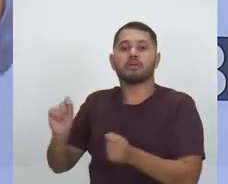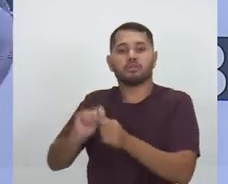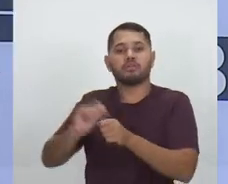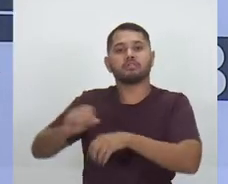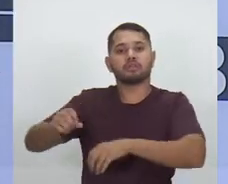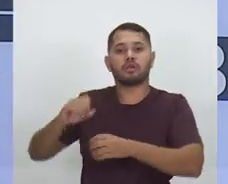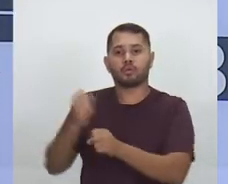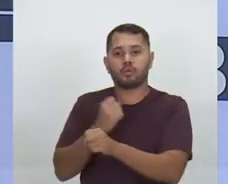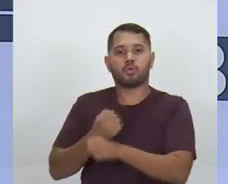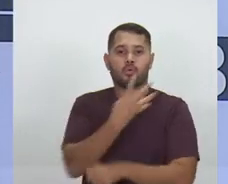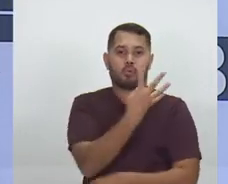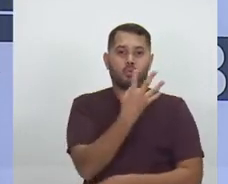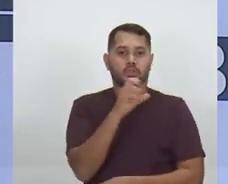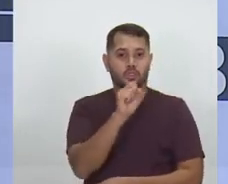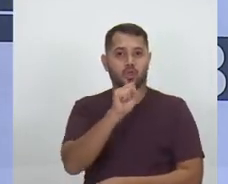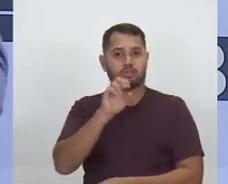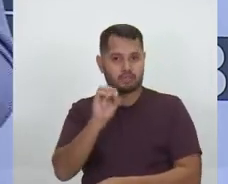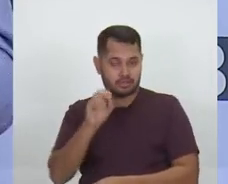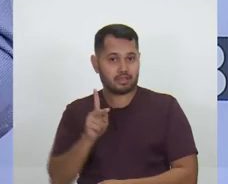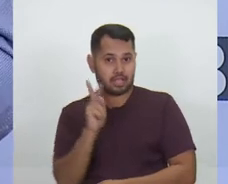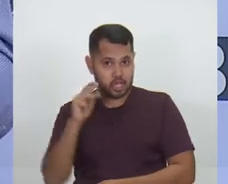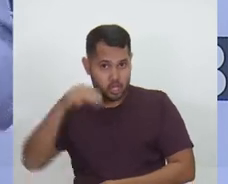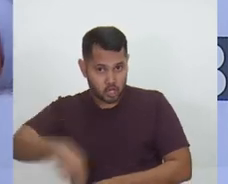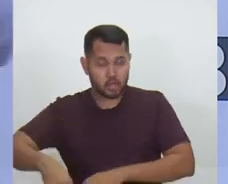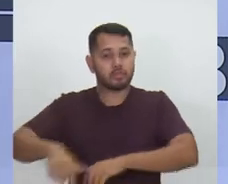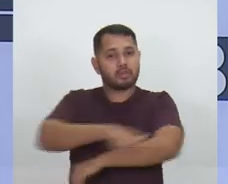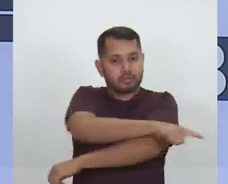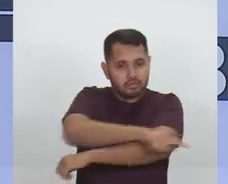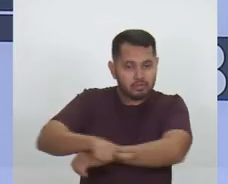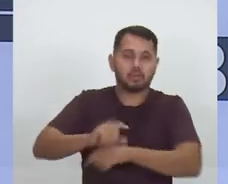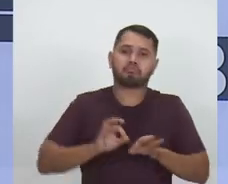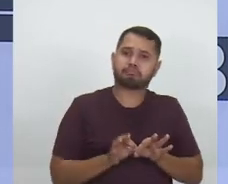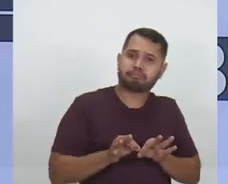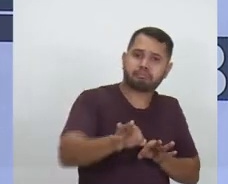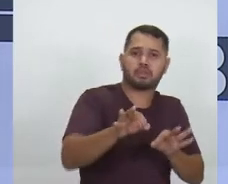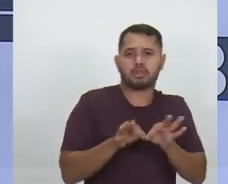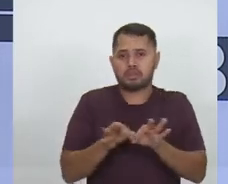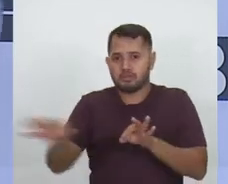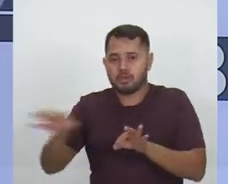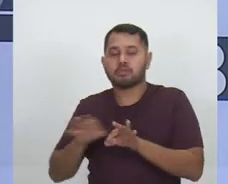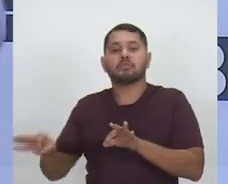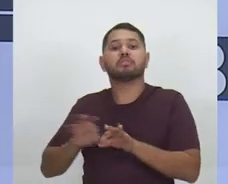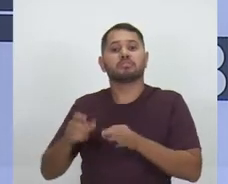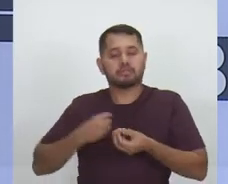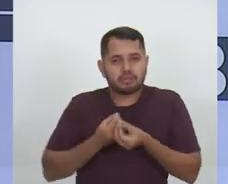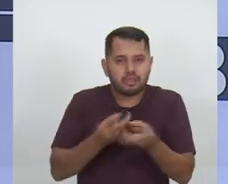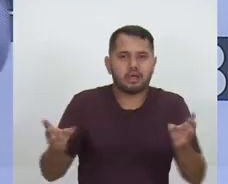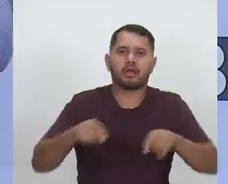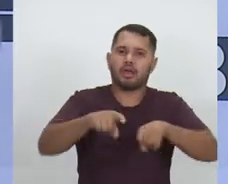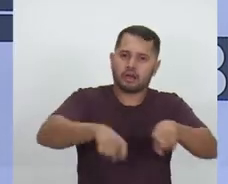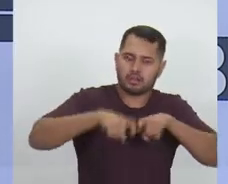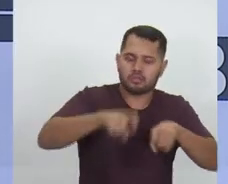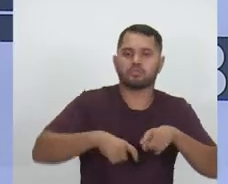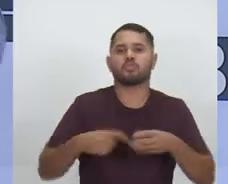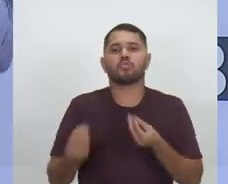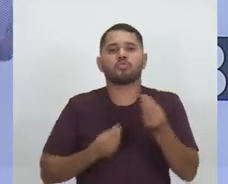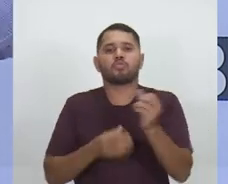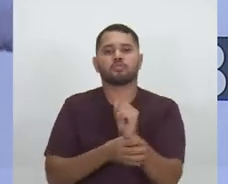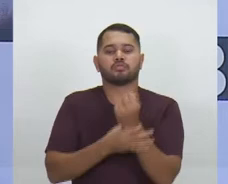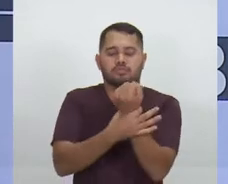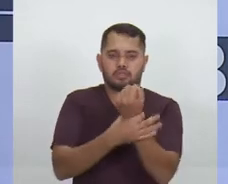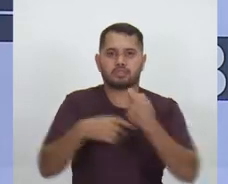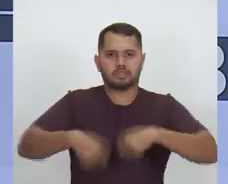de 480 quilômetros de estradas vicinais dando ao produtor rural dando ao agricultor a condição necessária